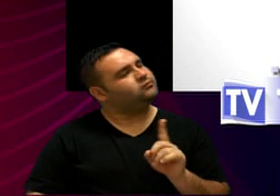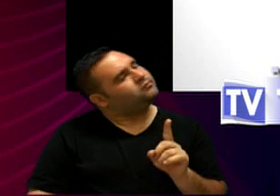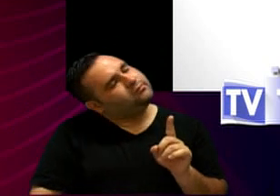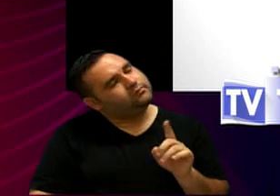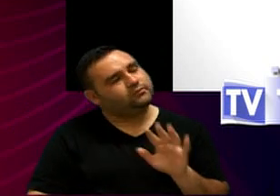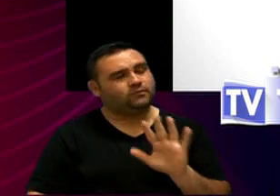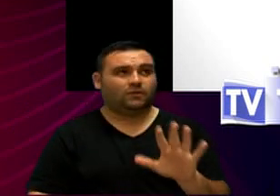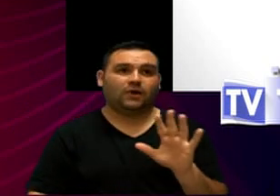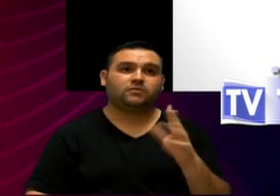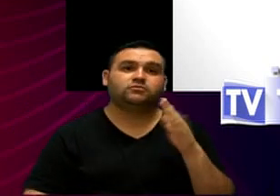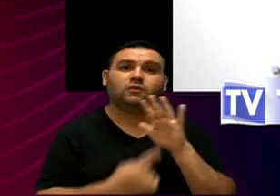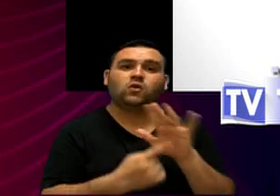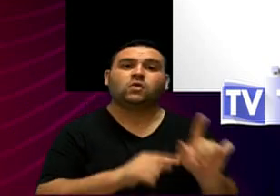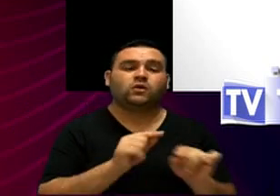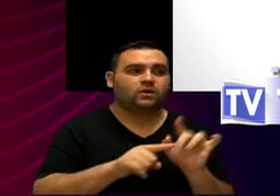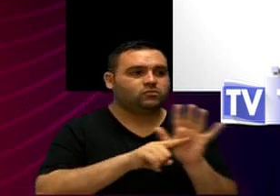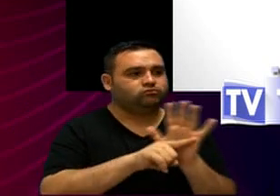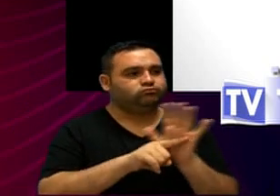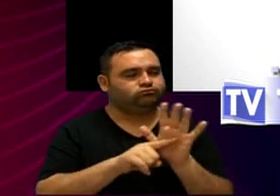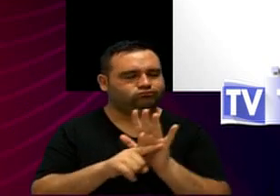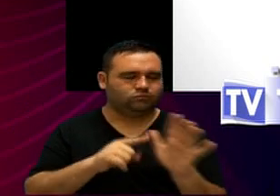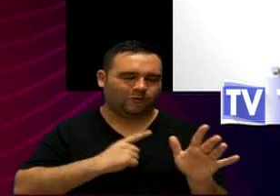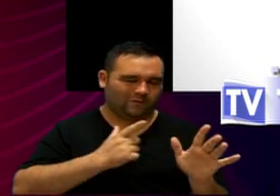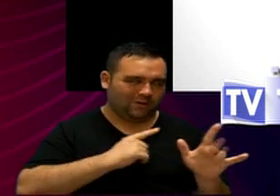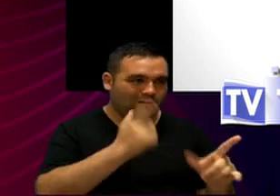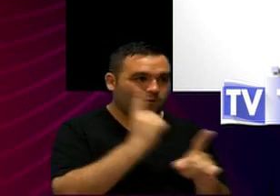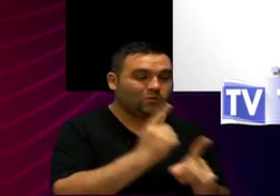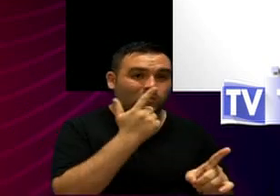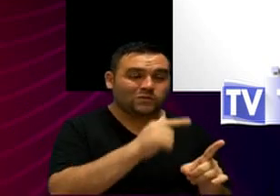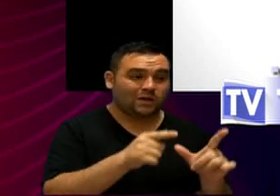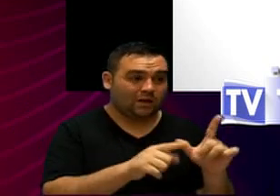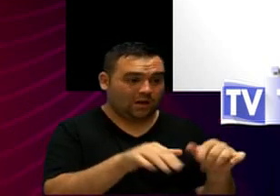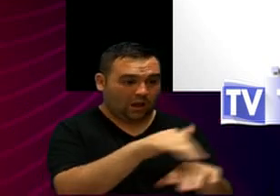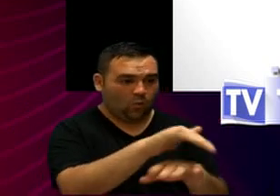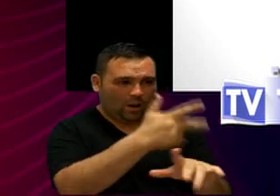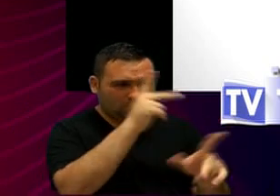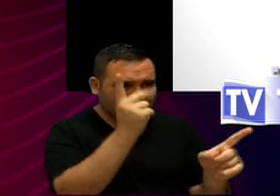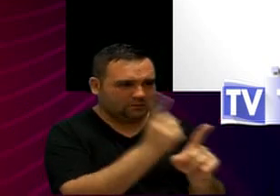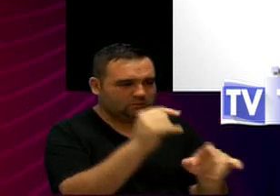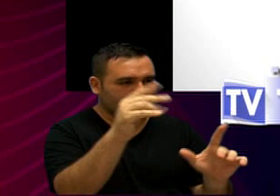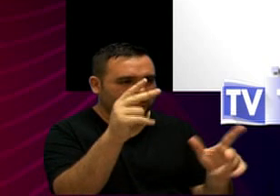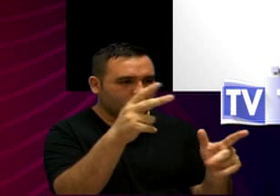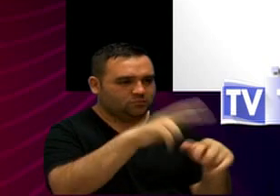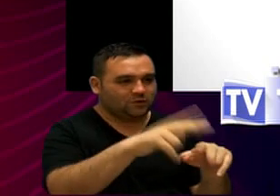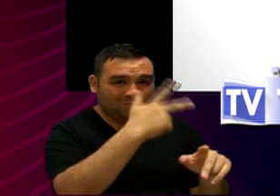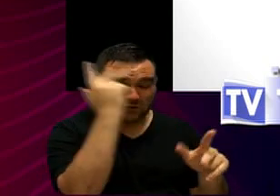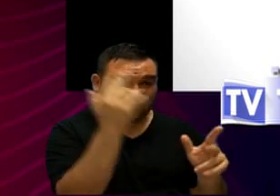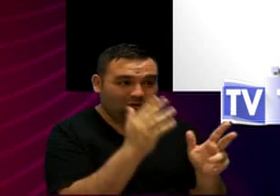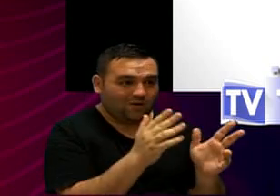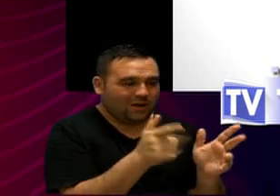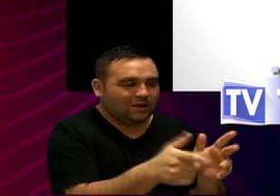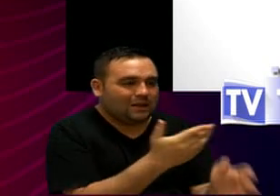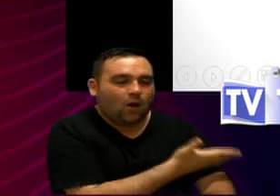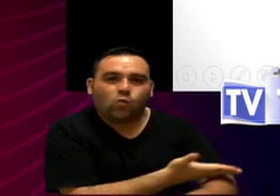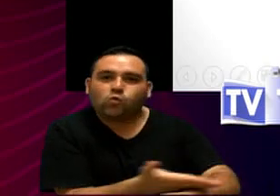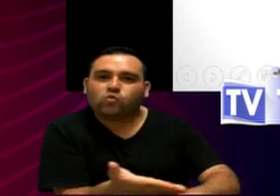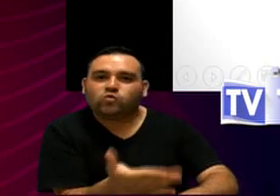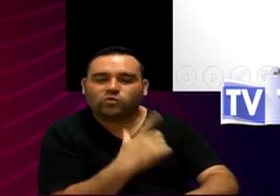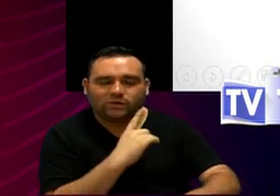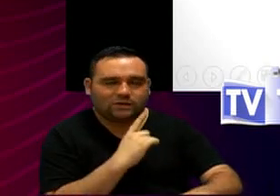mas demonstra que a investigação, quando ela chega e tira da rua algum serial, pessoa que de